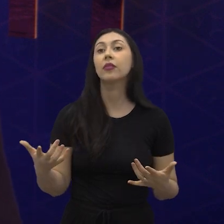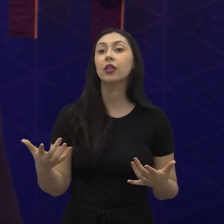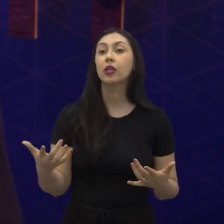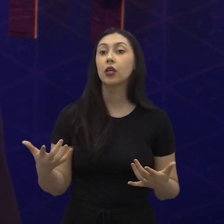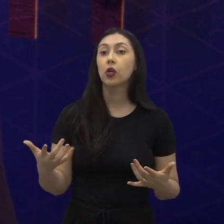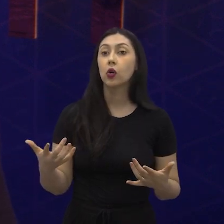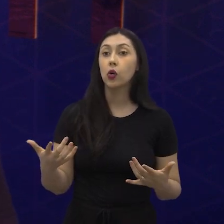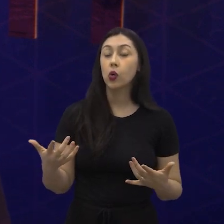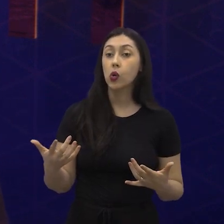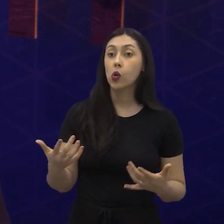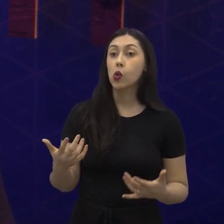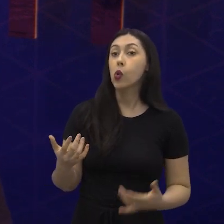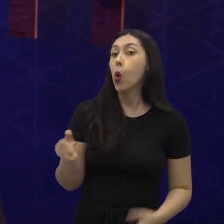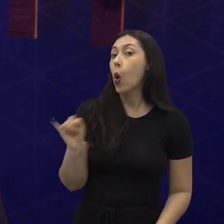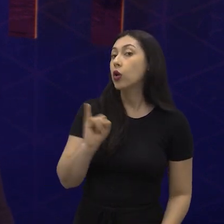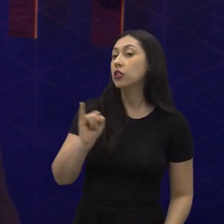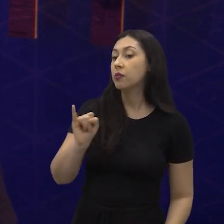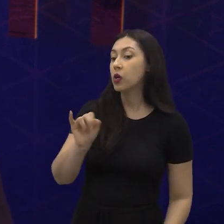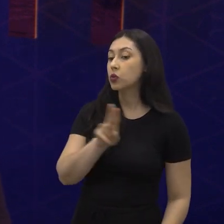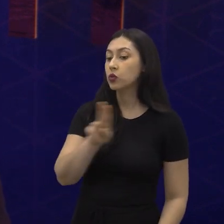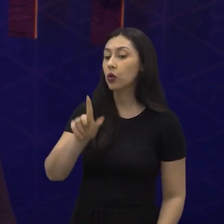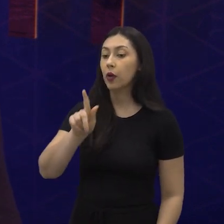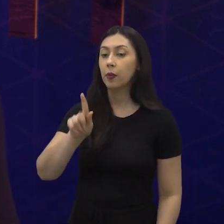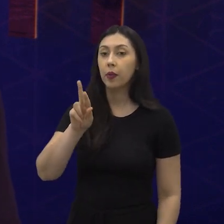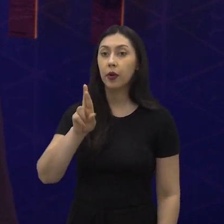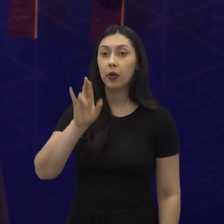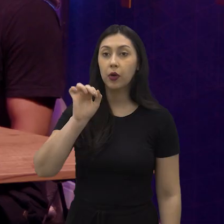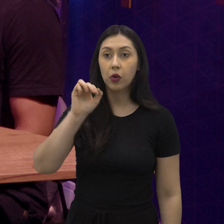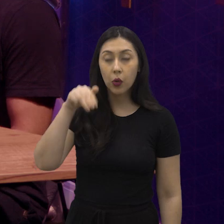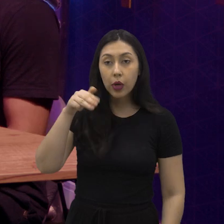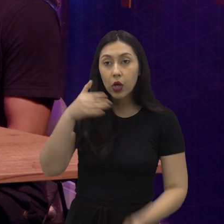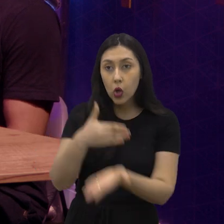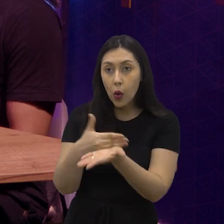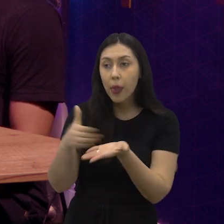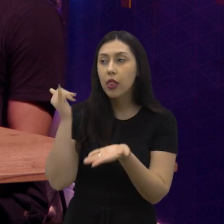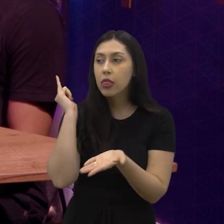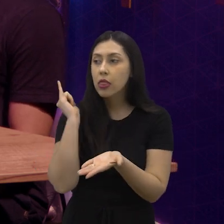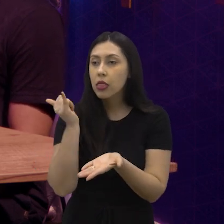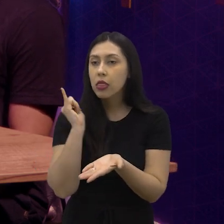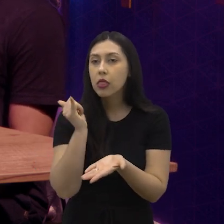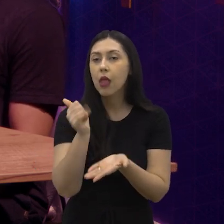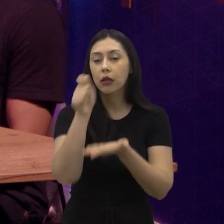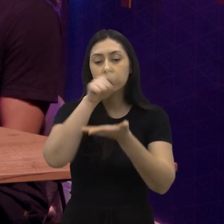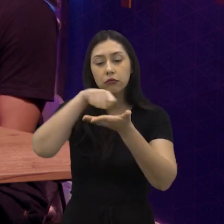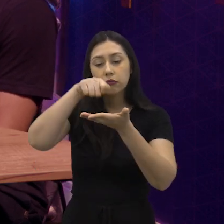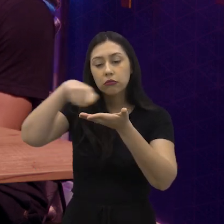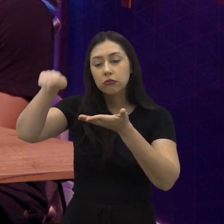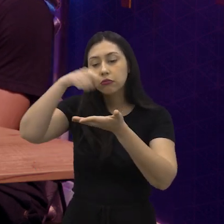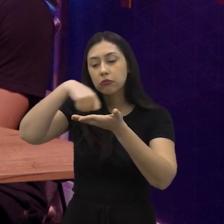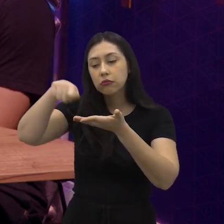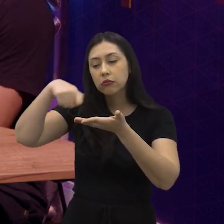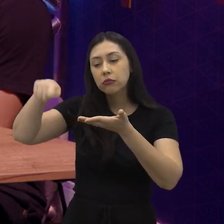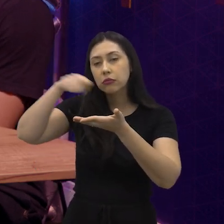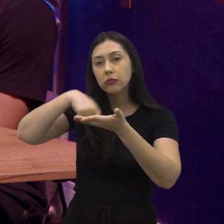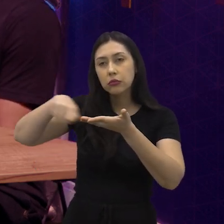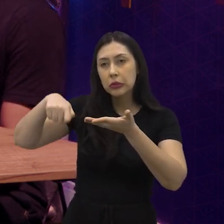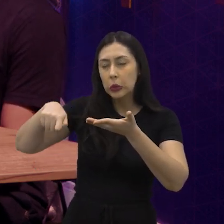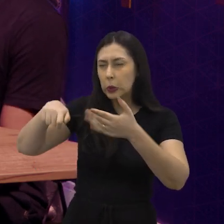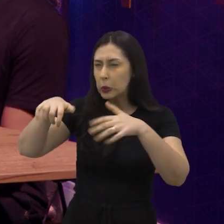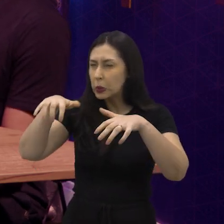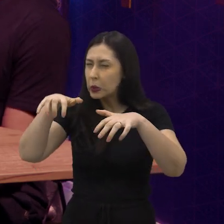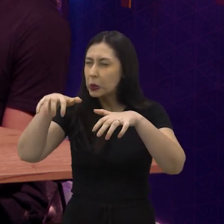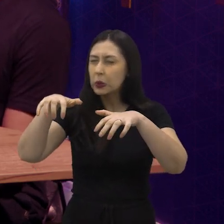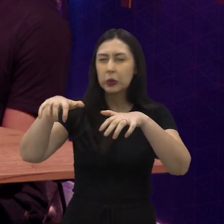quando, né, os irmãos Greens, eles começaram a esses contos, tudo mais, que tinham o objetivo de ter esse tom